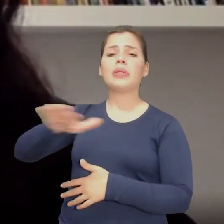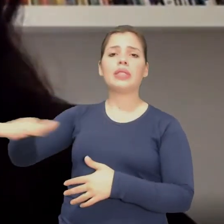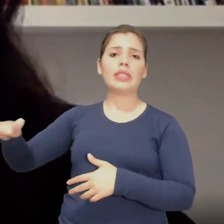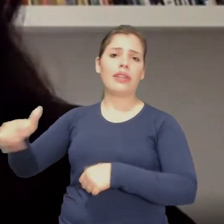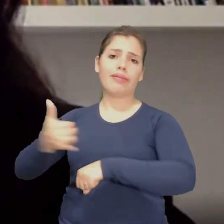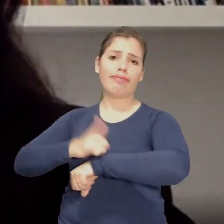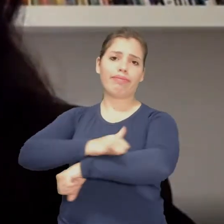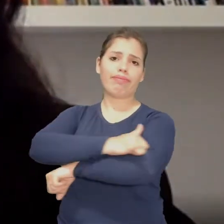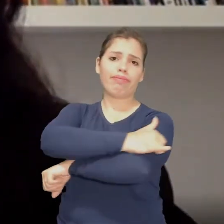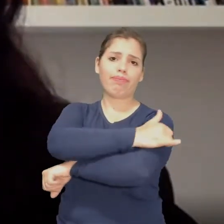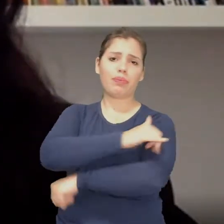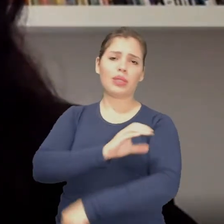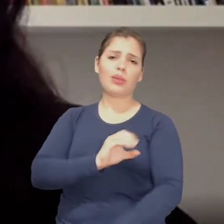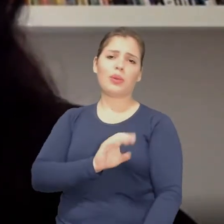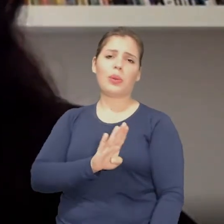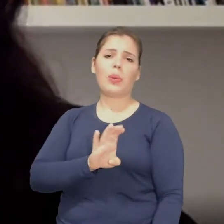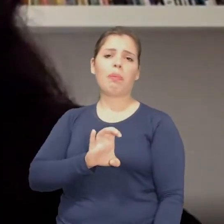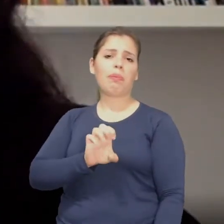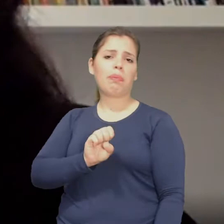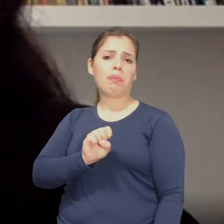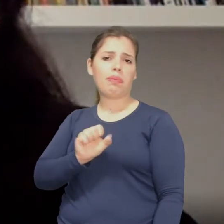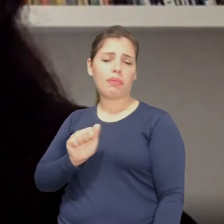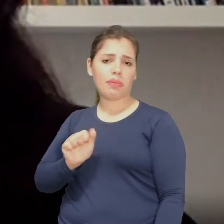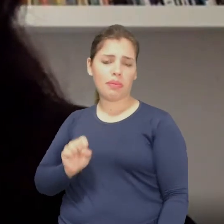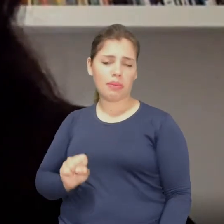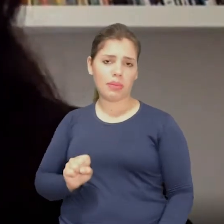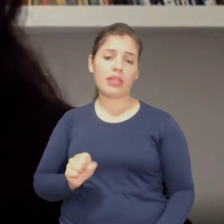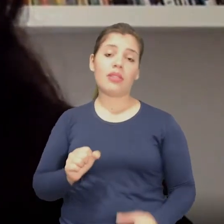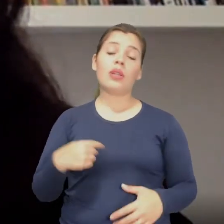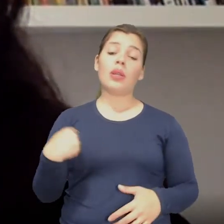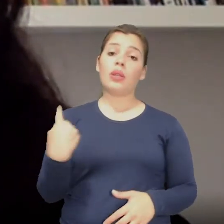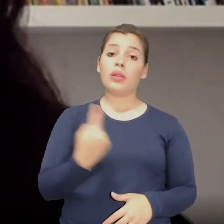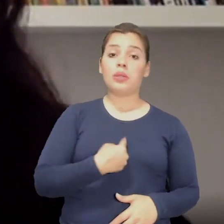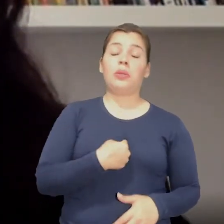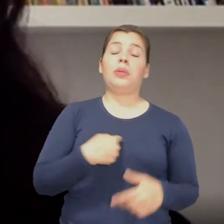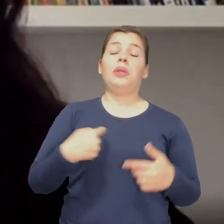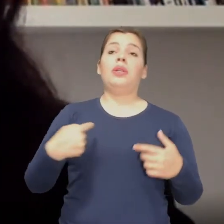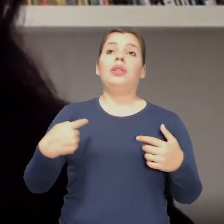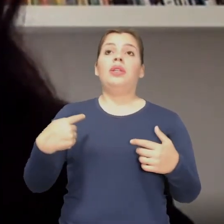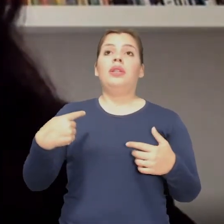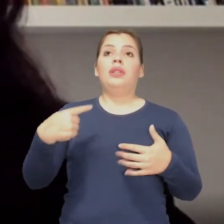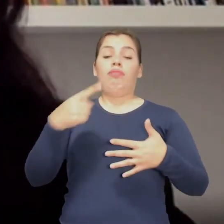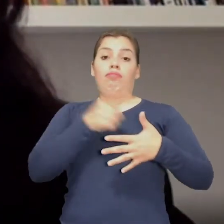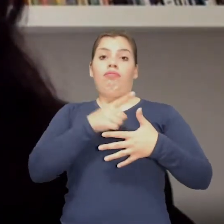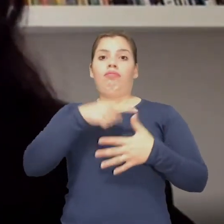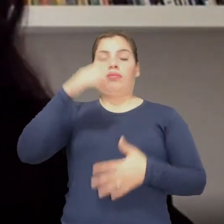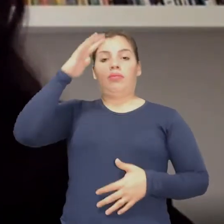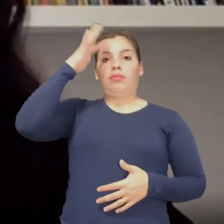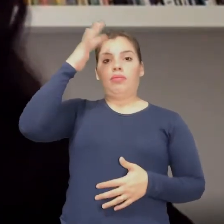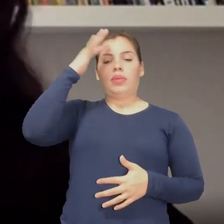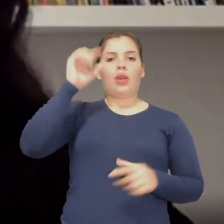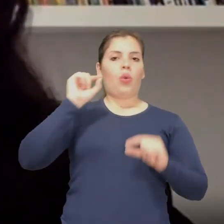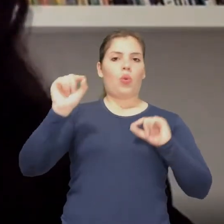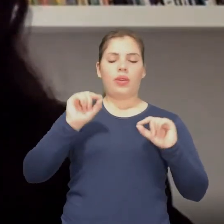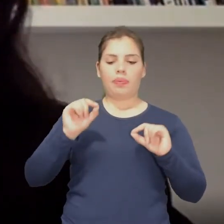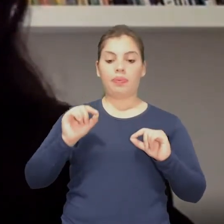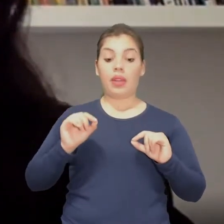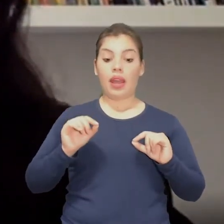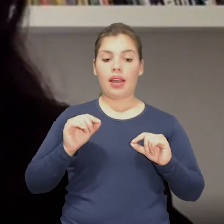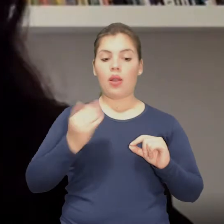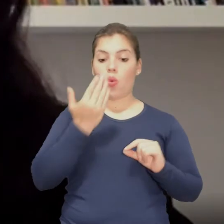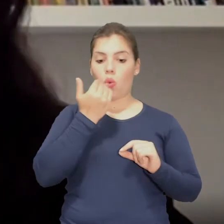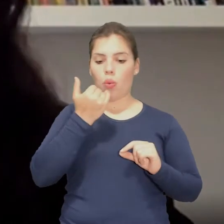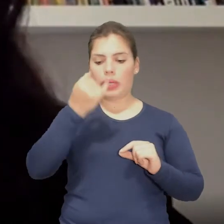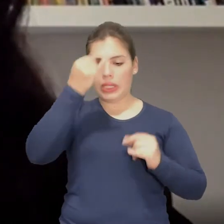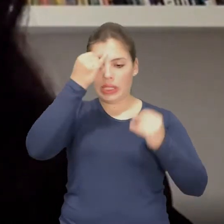infância. Eu acho que a primeira delas que a gente pode pensar é assim, como eu disse, fazer uma dieta modifica muito a relação que a gente